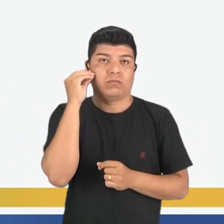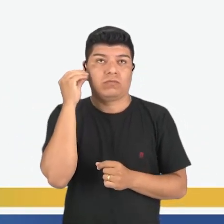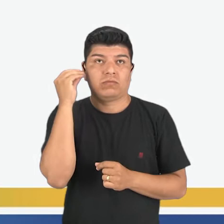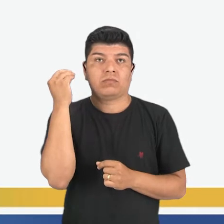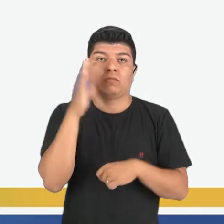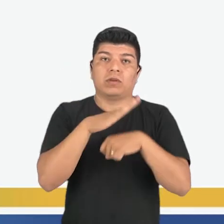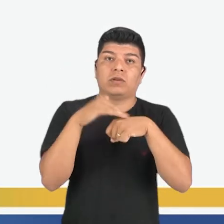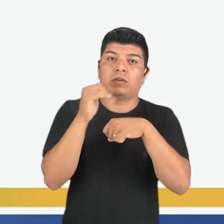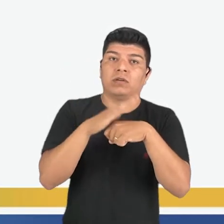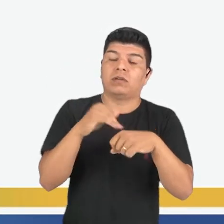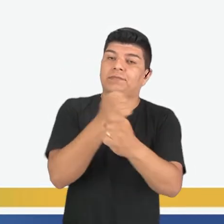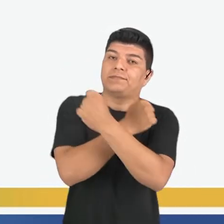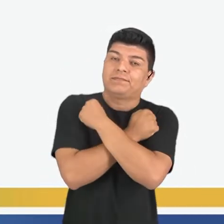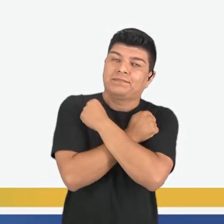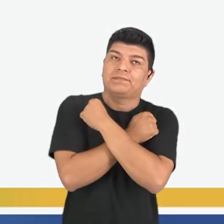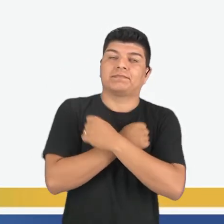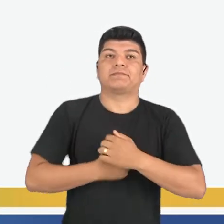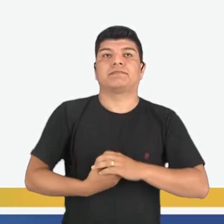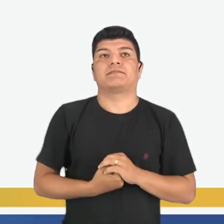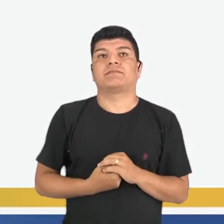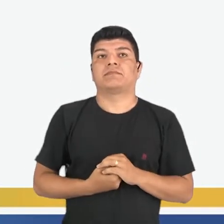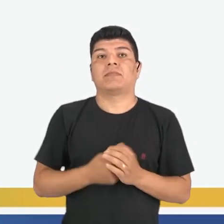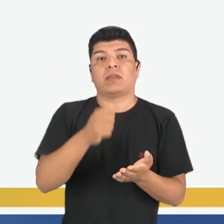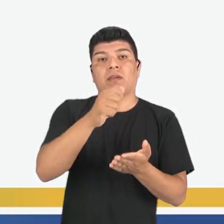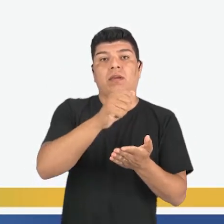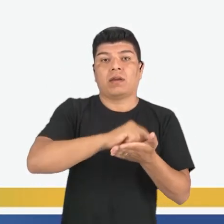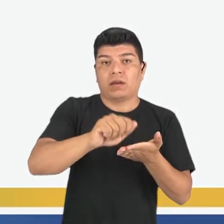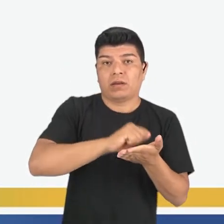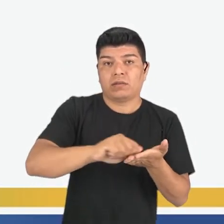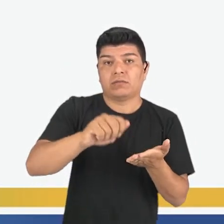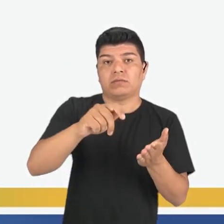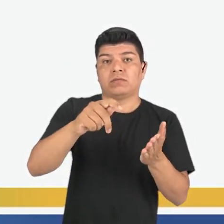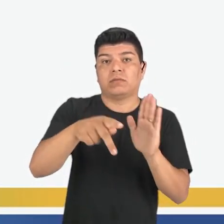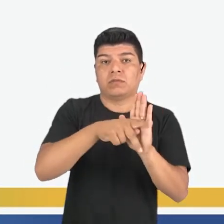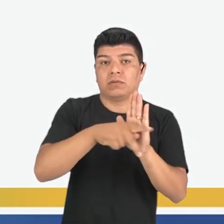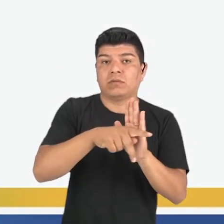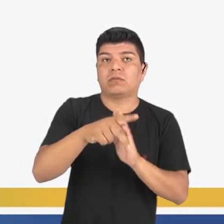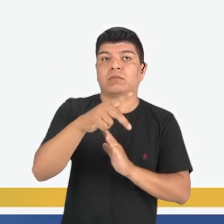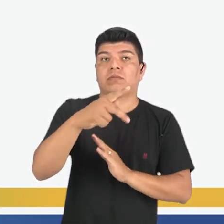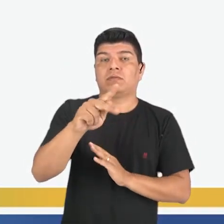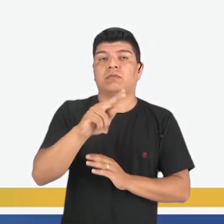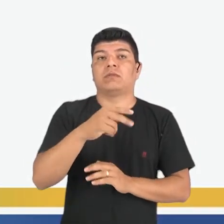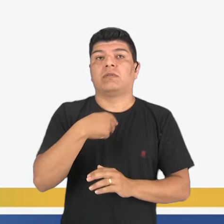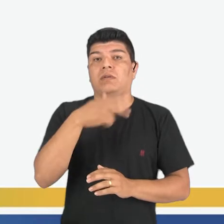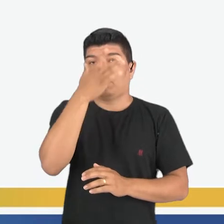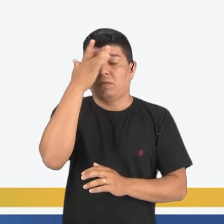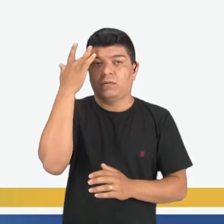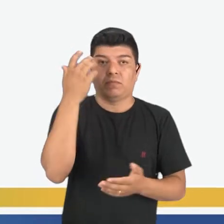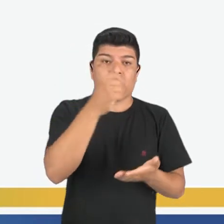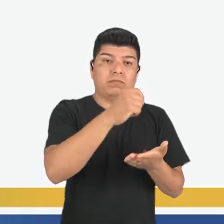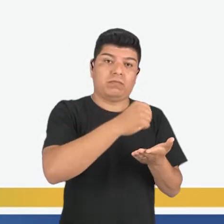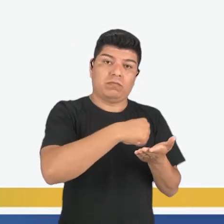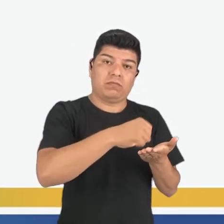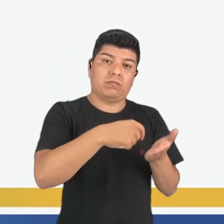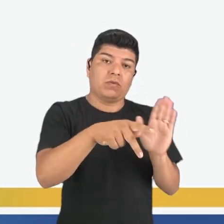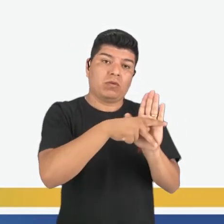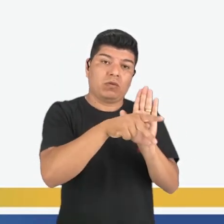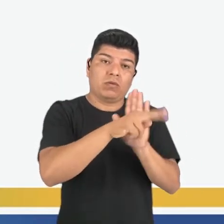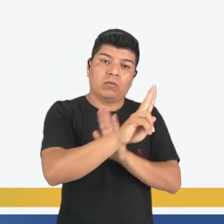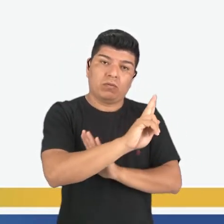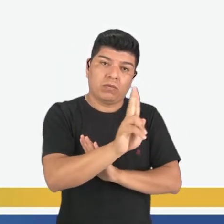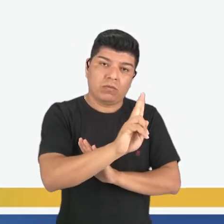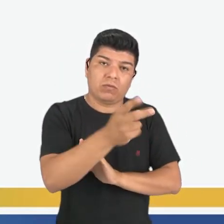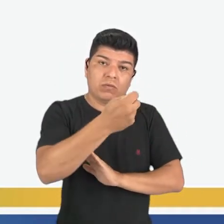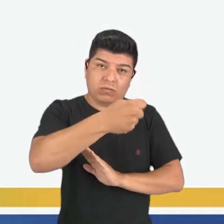e forte abraço. Assinatura. Para finalizar a carta, o remetente assina seu nome abaixo